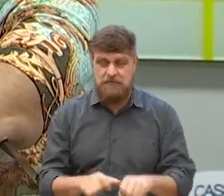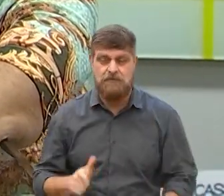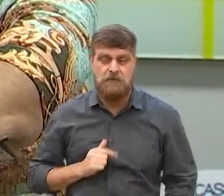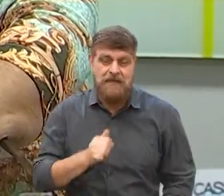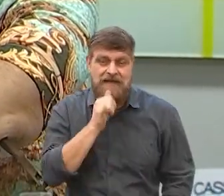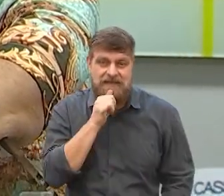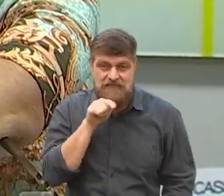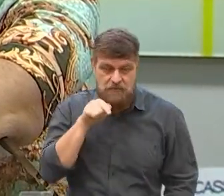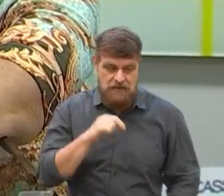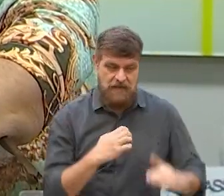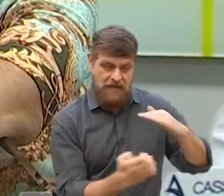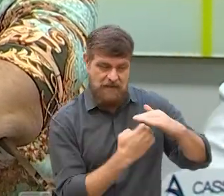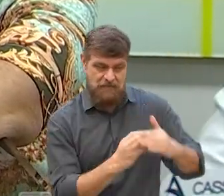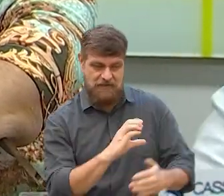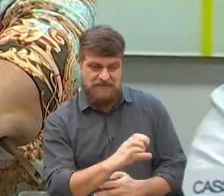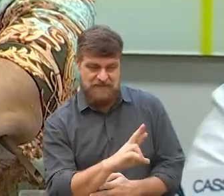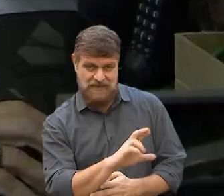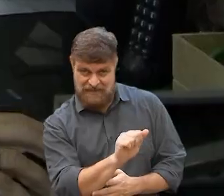maior carinho por ela.